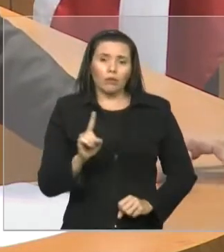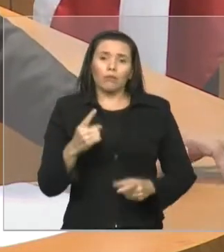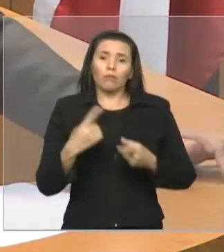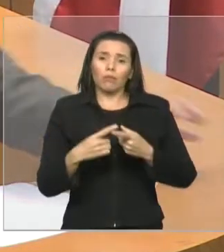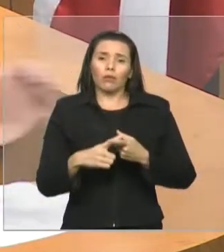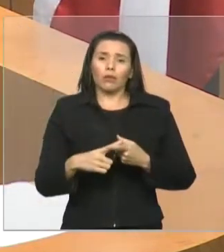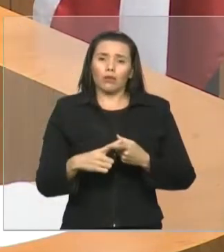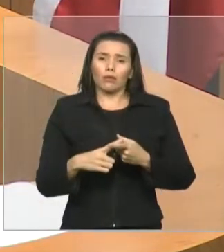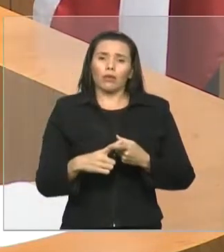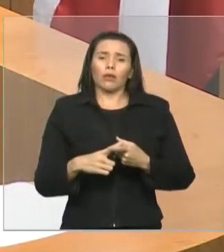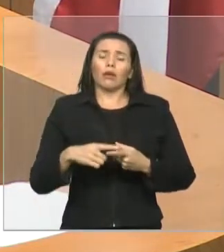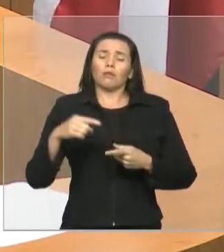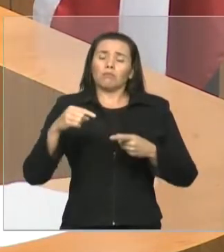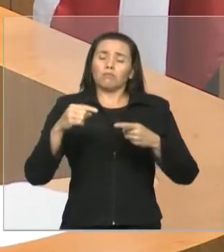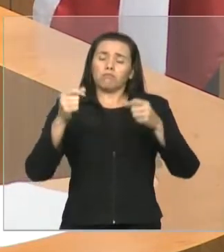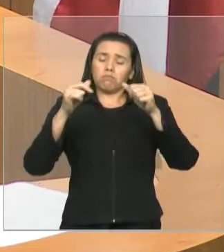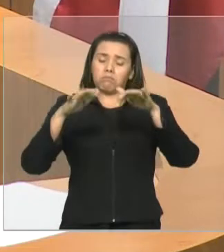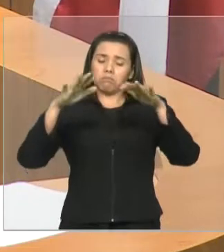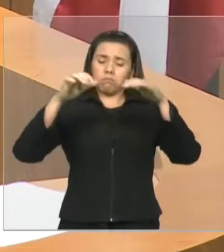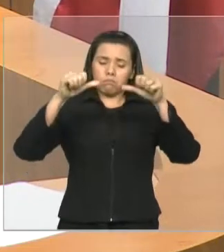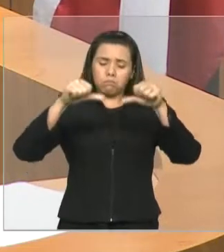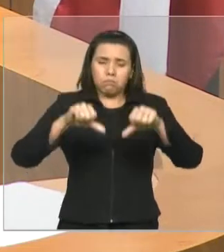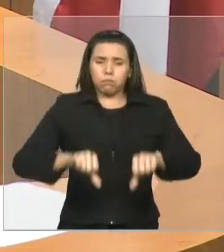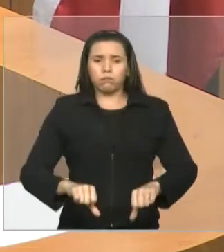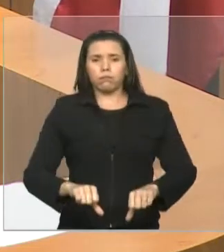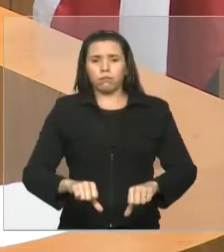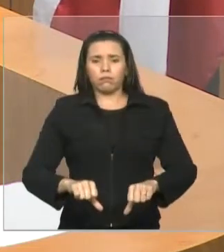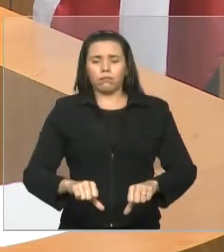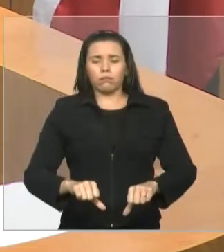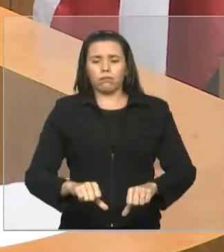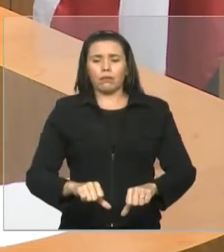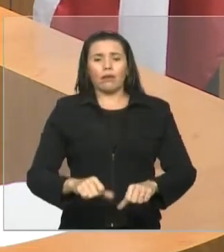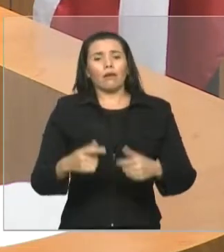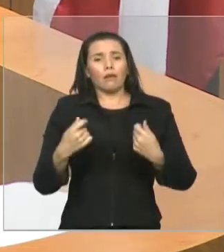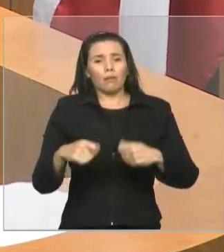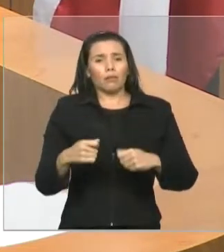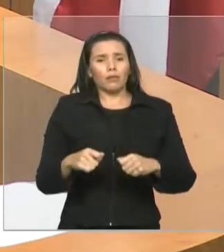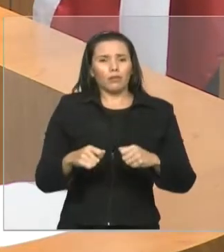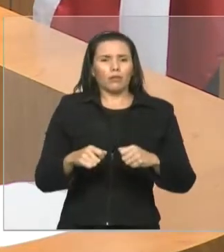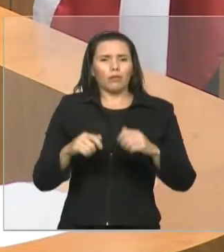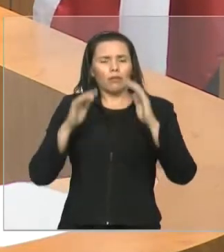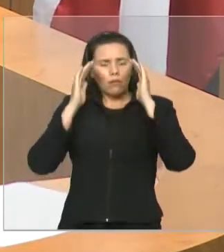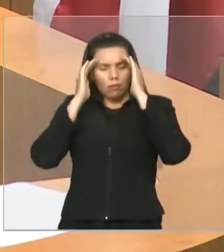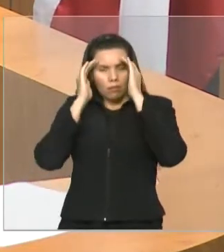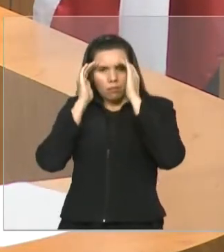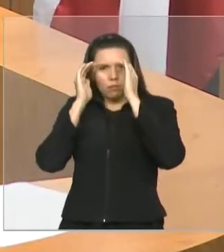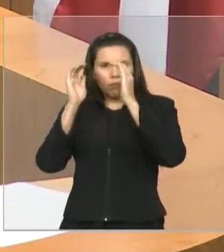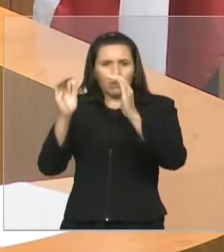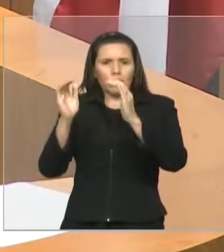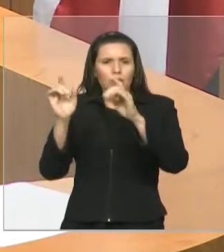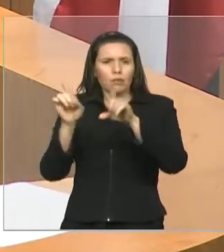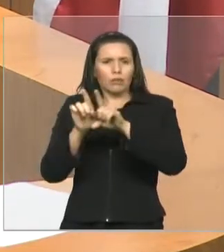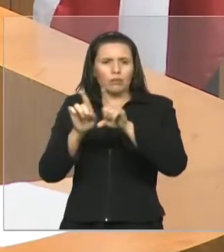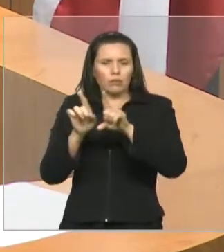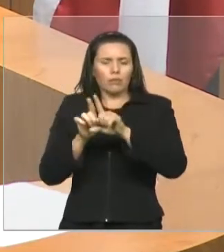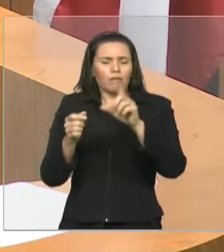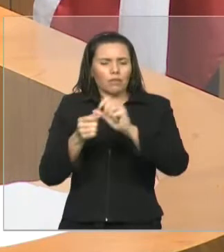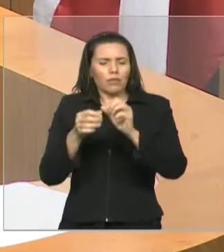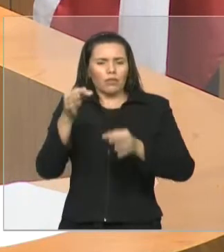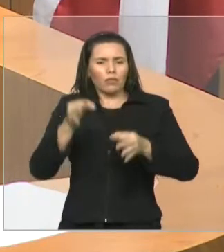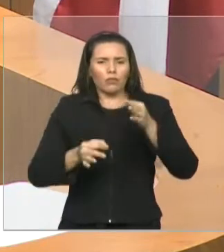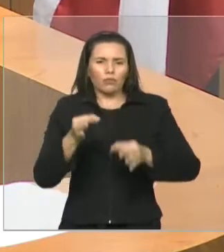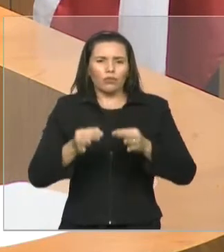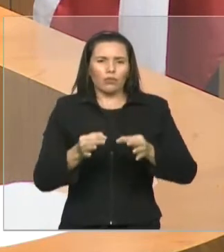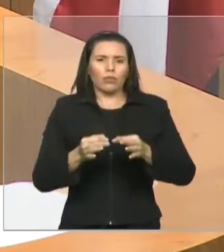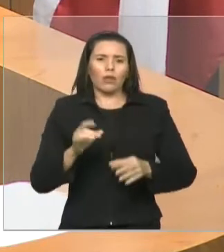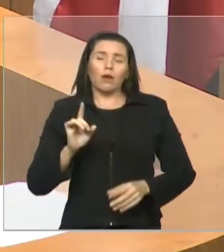dos justos. Siga única e exclusivamente a justiça para que tenham vida e tome posse na terra que o Senhor, o seu Deus,